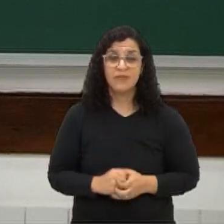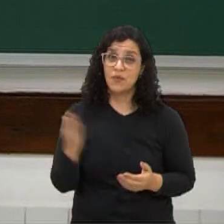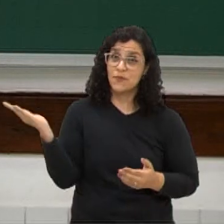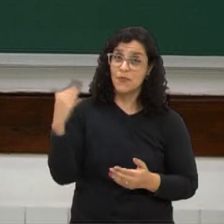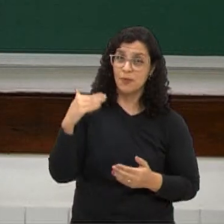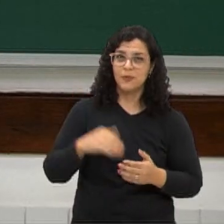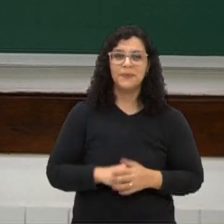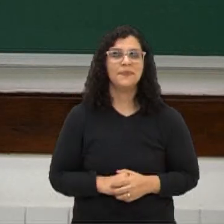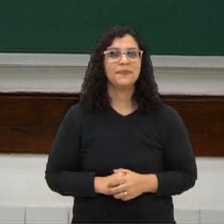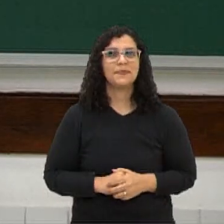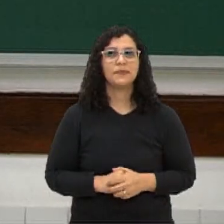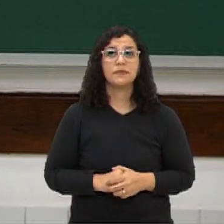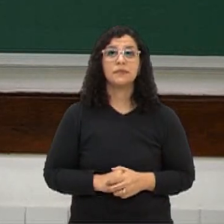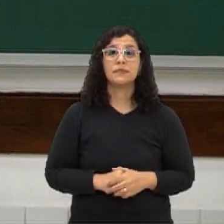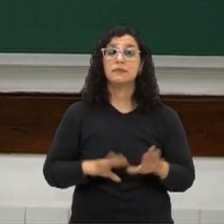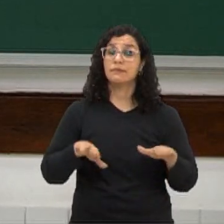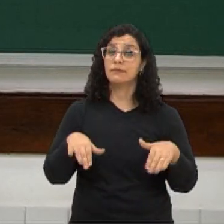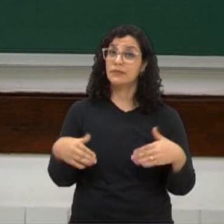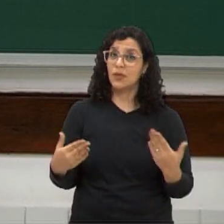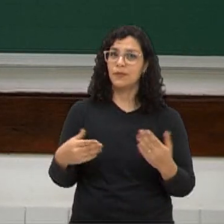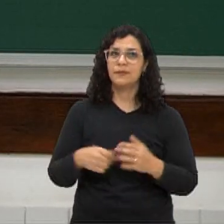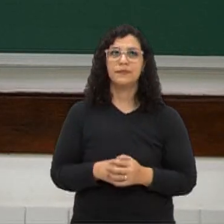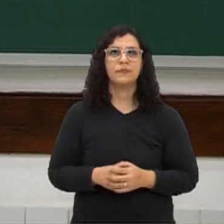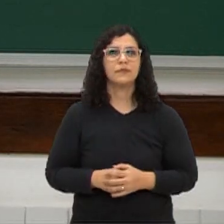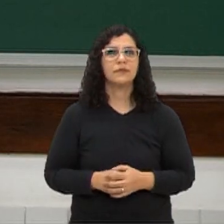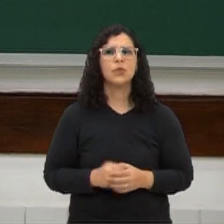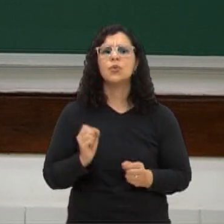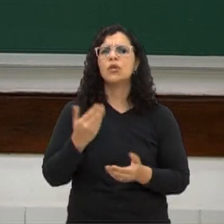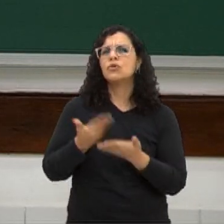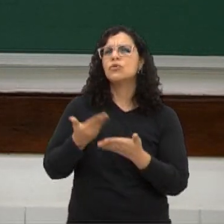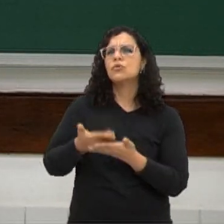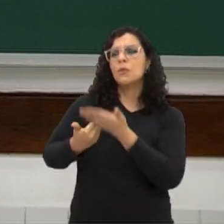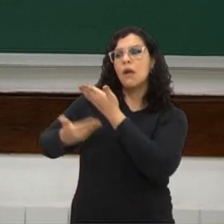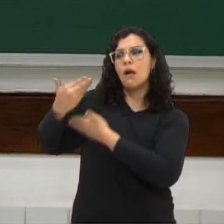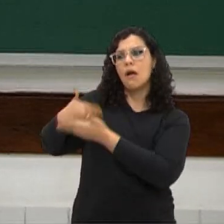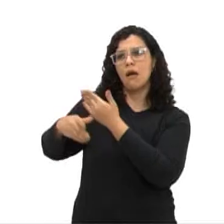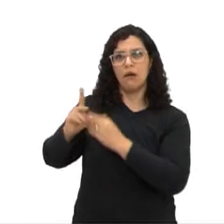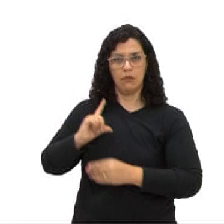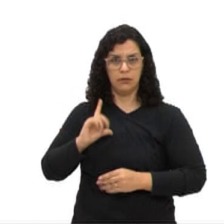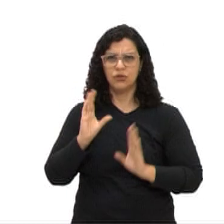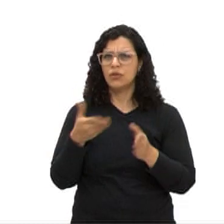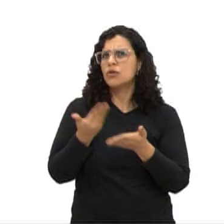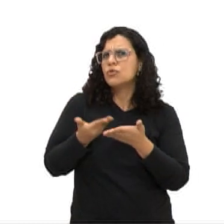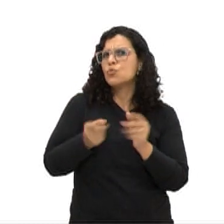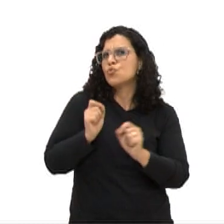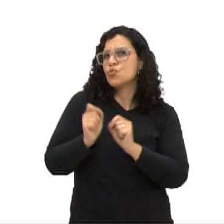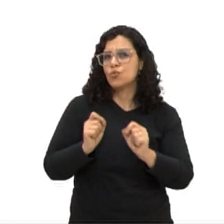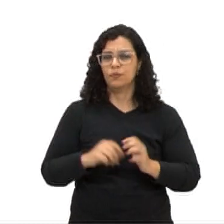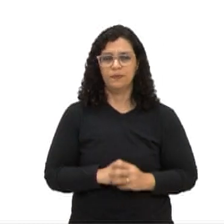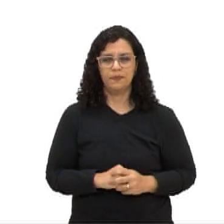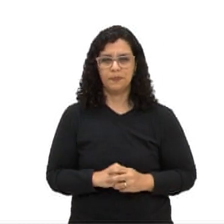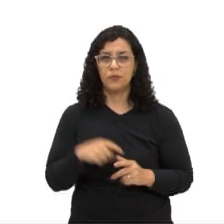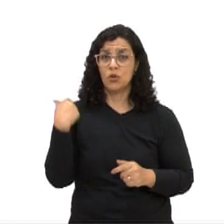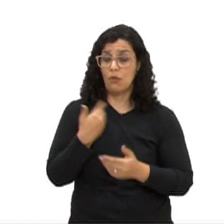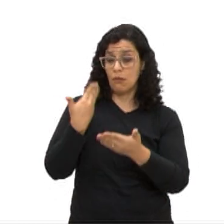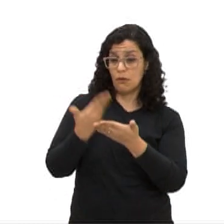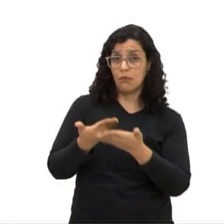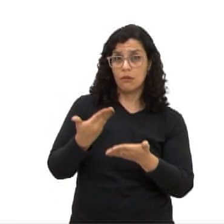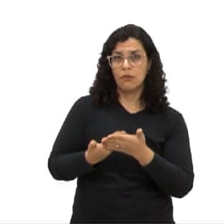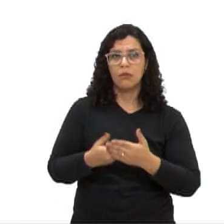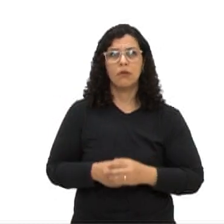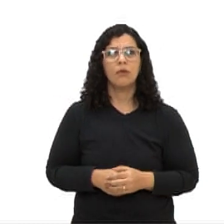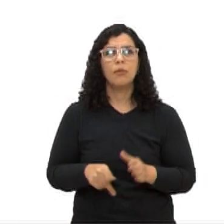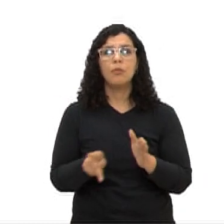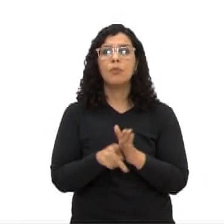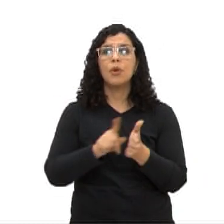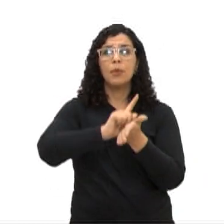Vamos começar? Então, que vimos em la classe passada? Então, na aula passada, o que nós vimos? Nós vimos